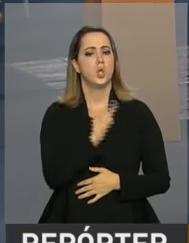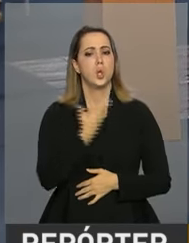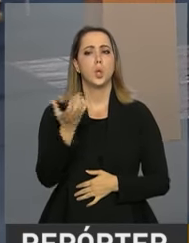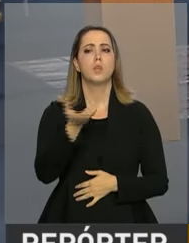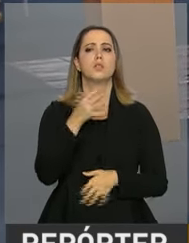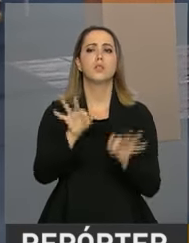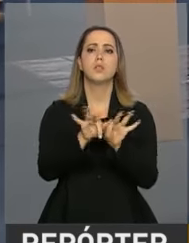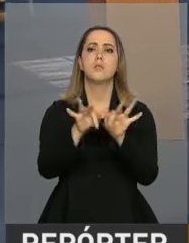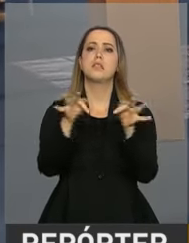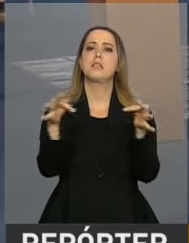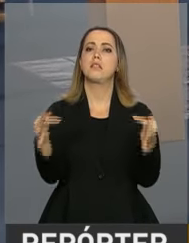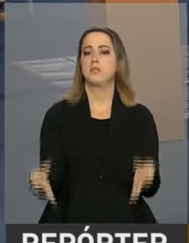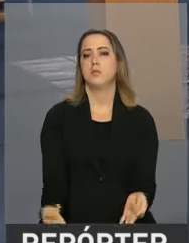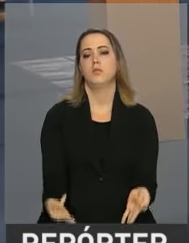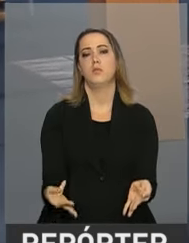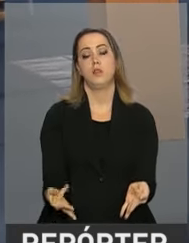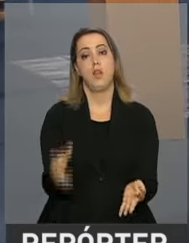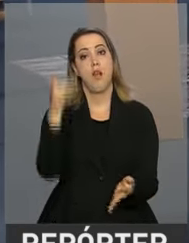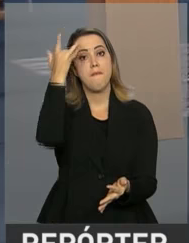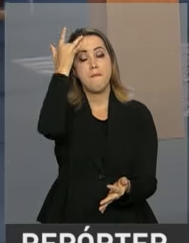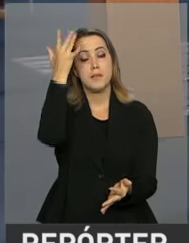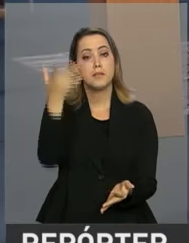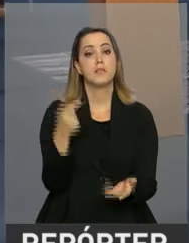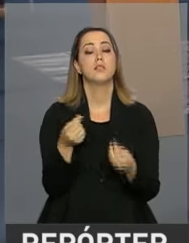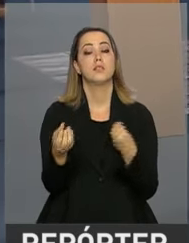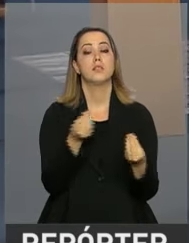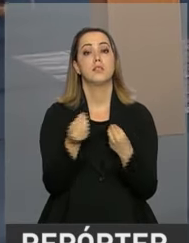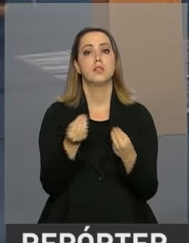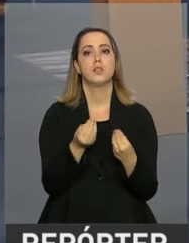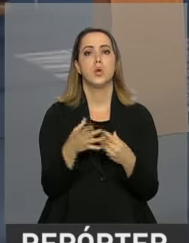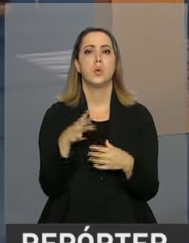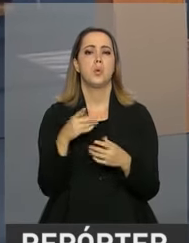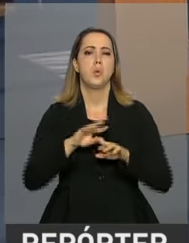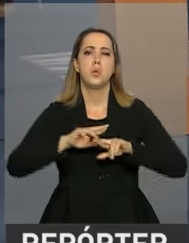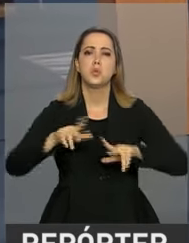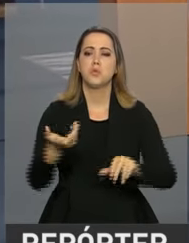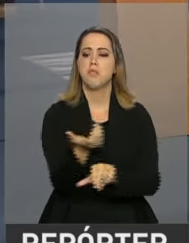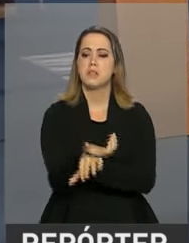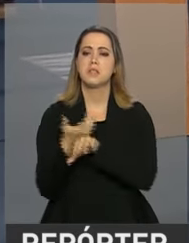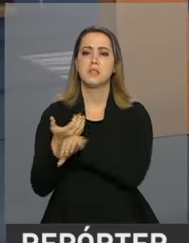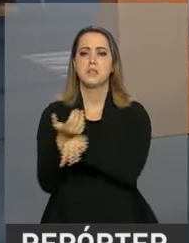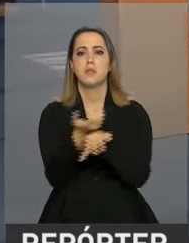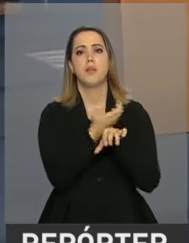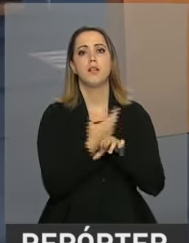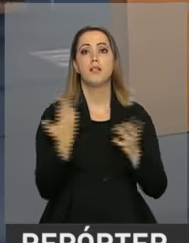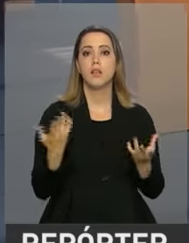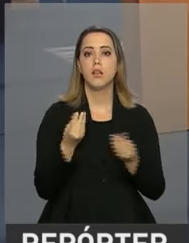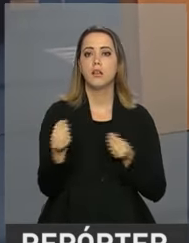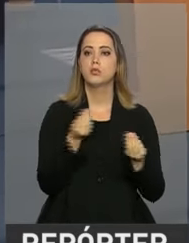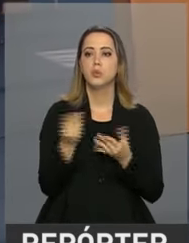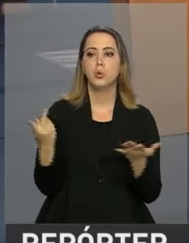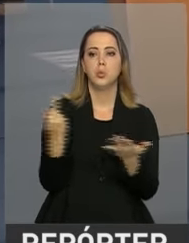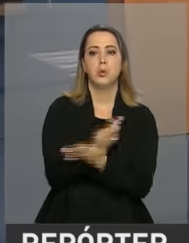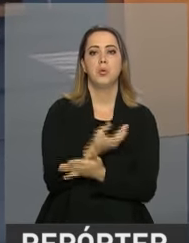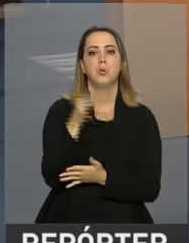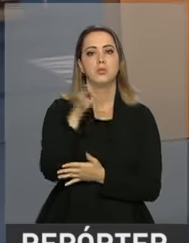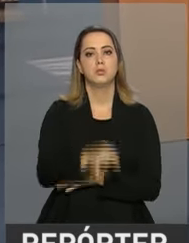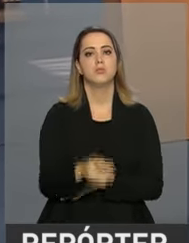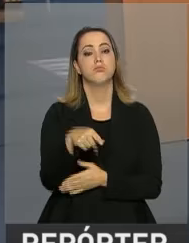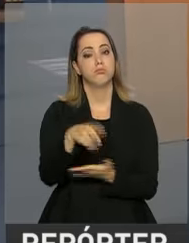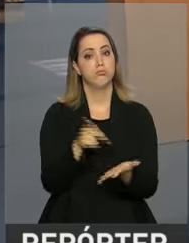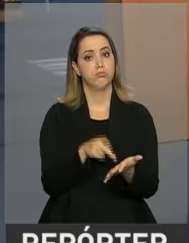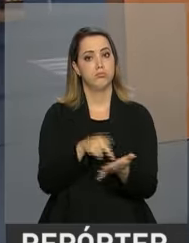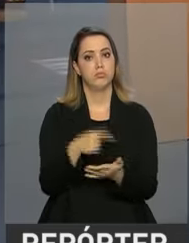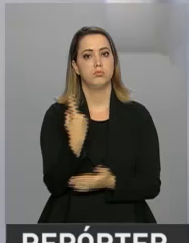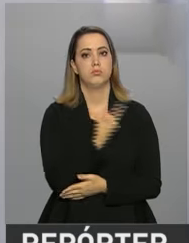aprendizagem, facilitar, mostrar as aplicações práticas da física, da química, da biologia, da geografia, enfim, dos diversos campos de estudo que a